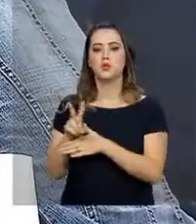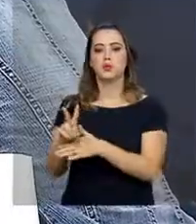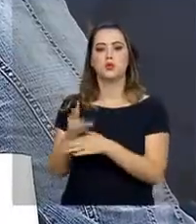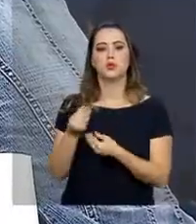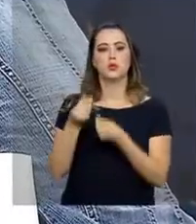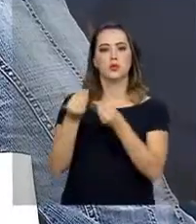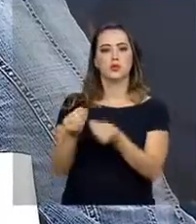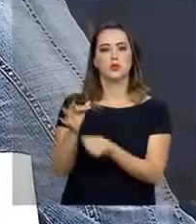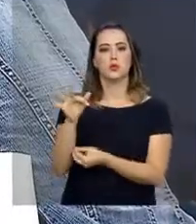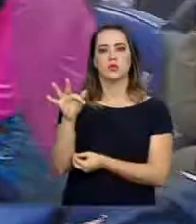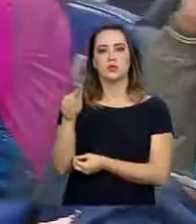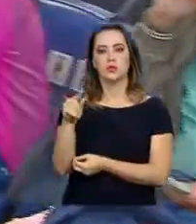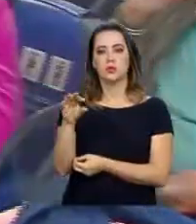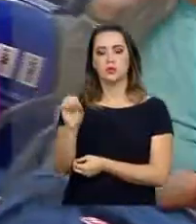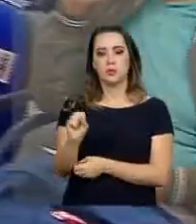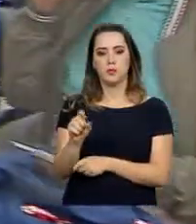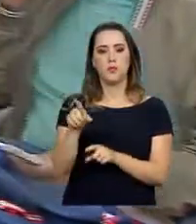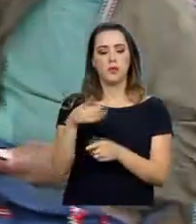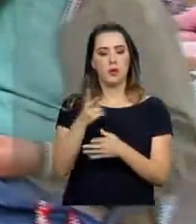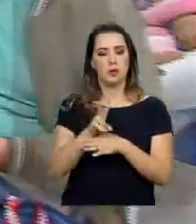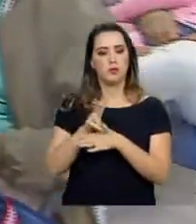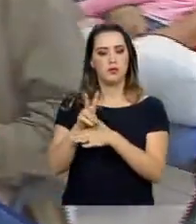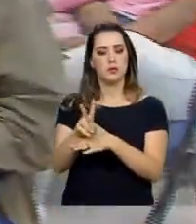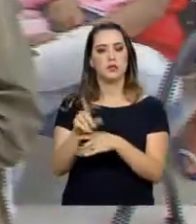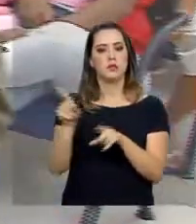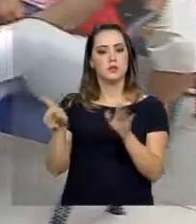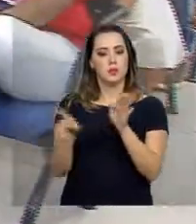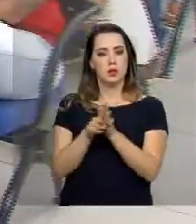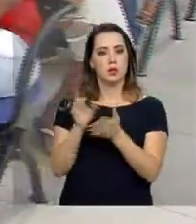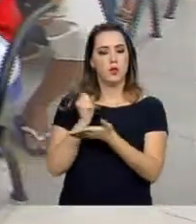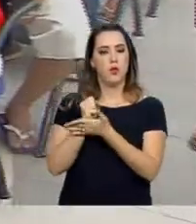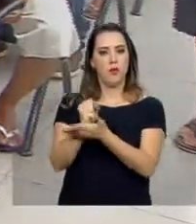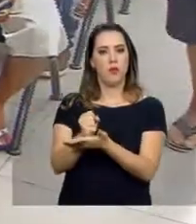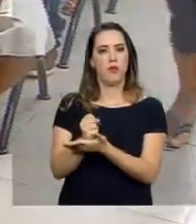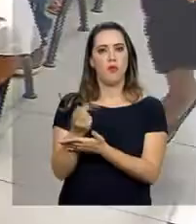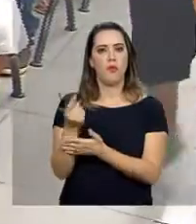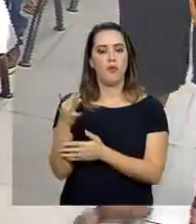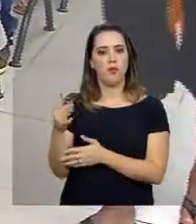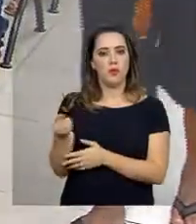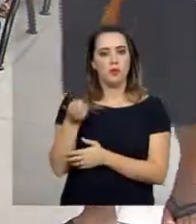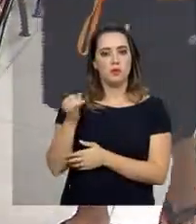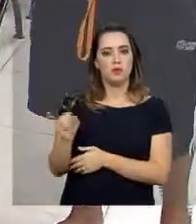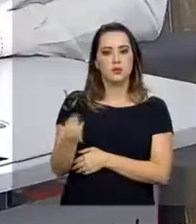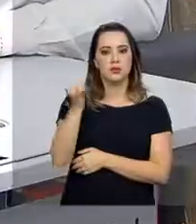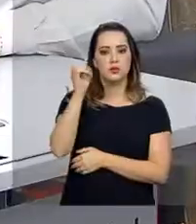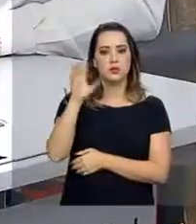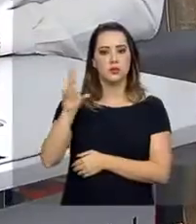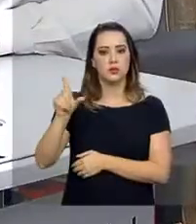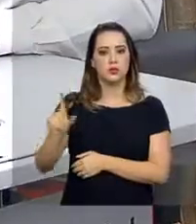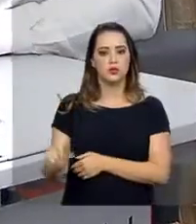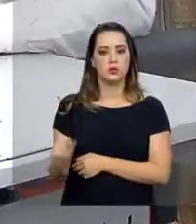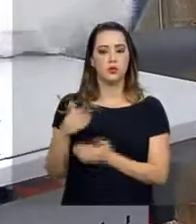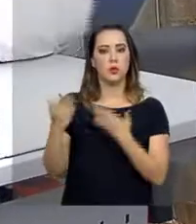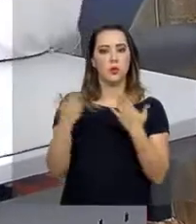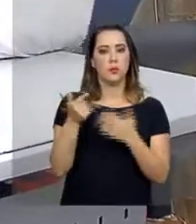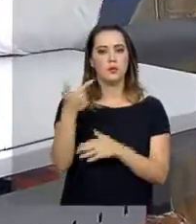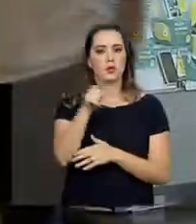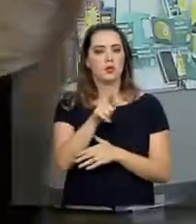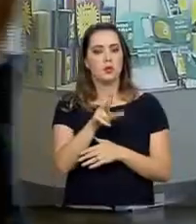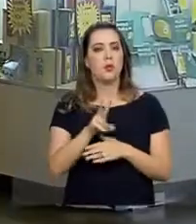garantia do fgts essa linha de financiamento oferece taxas de juros mais baixas do que outros tipos de